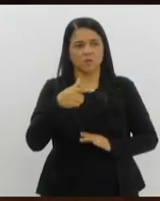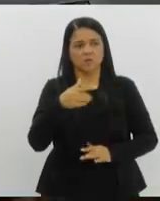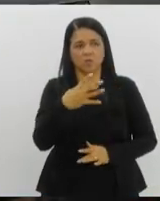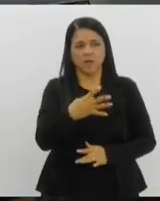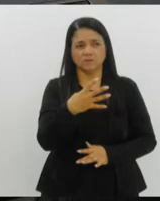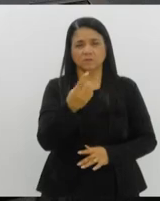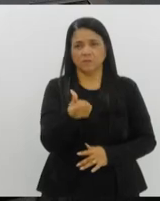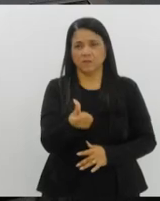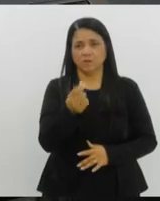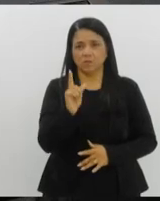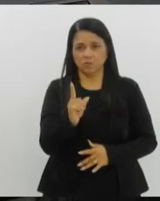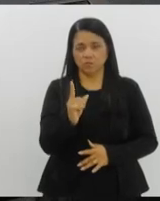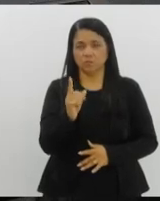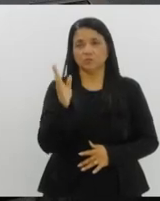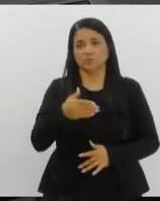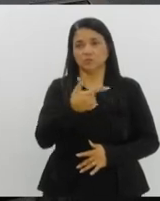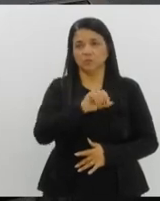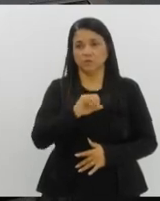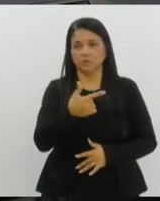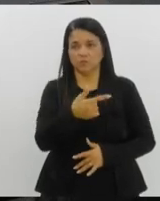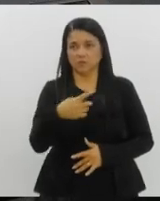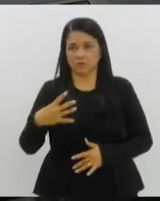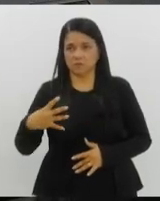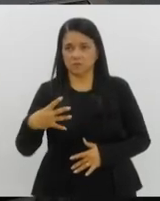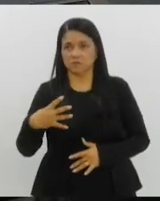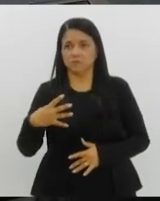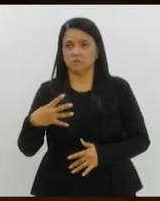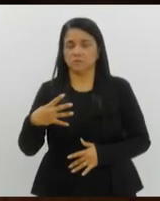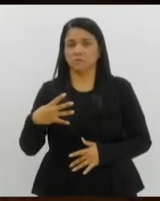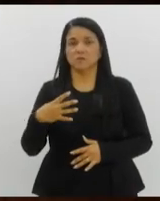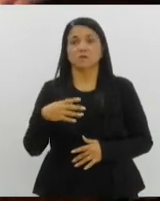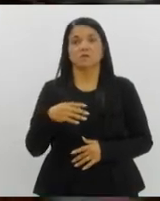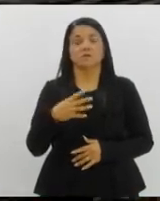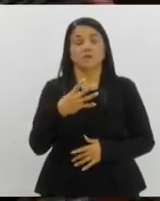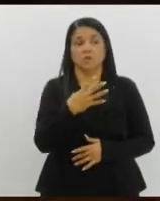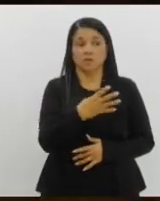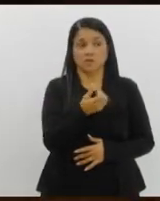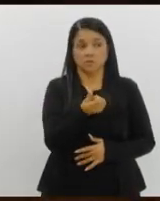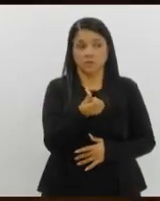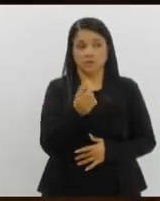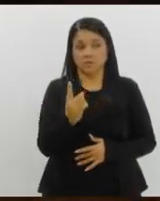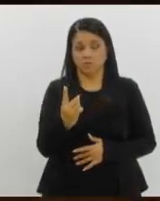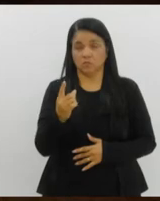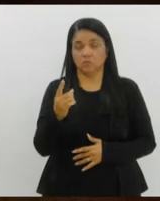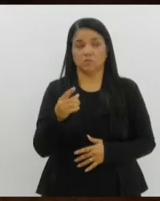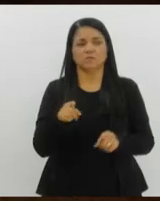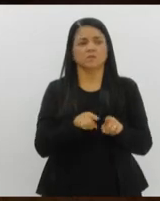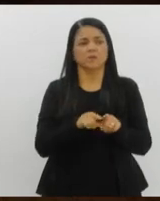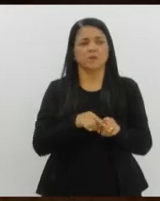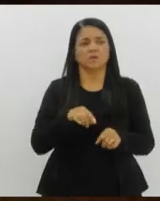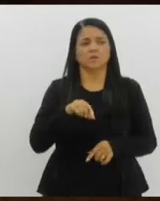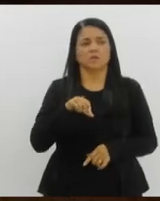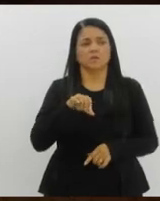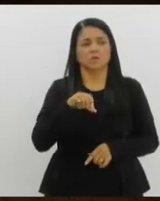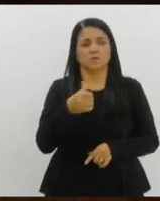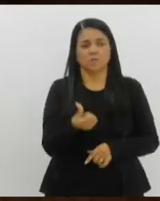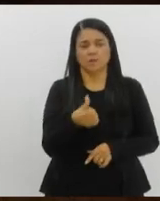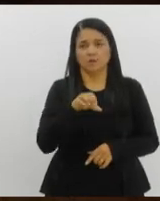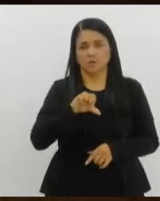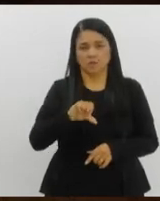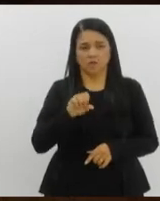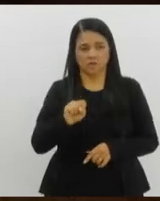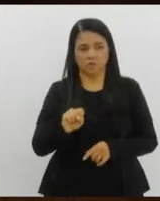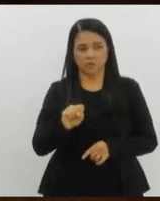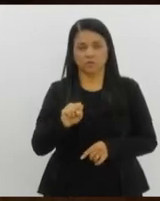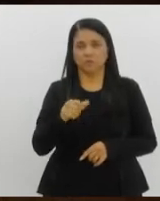pauta. E 461, né? É, 461 abstenção e 698 voto contrário